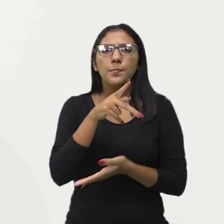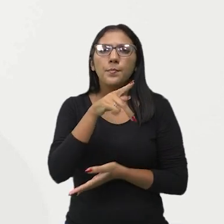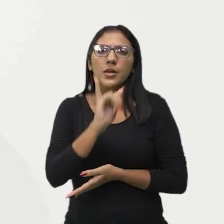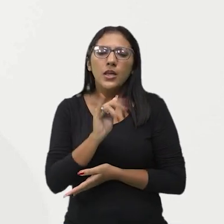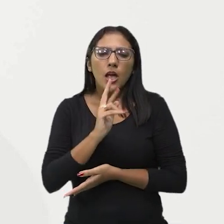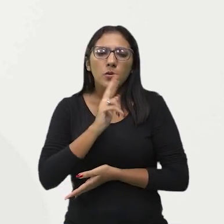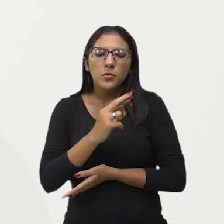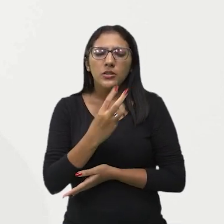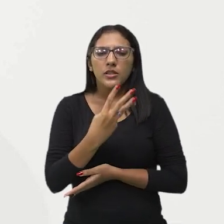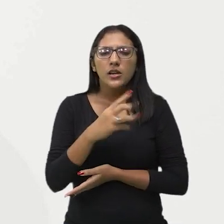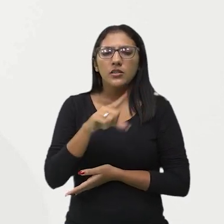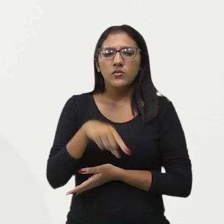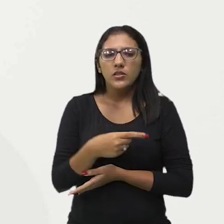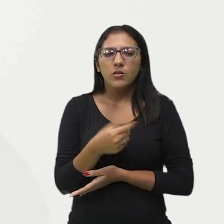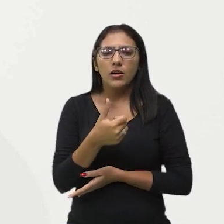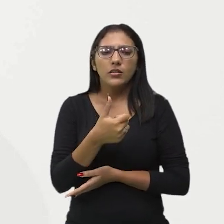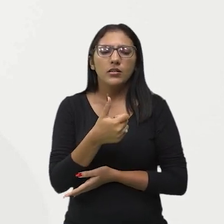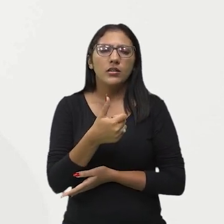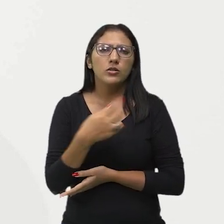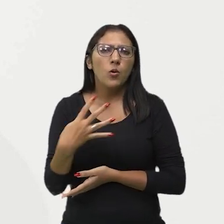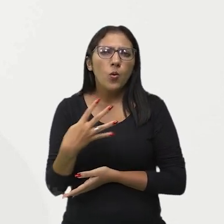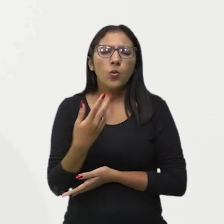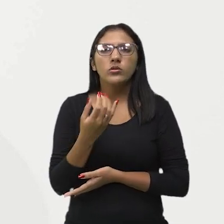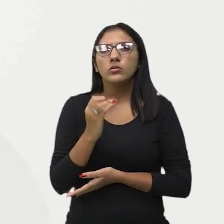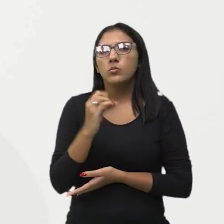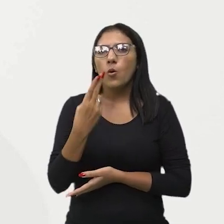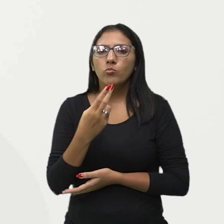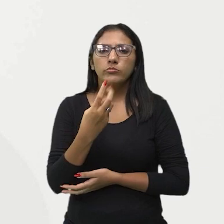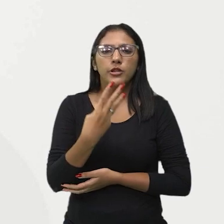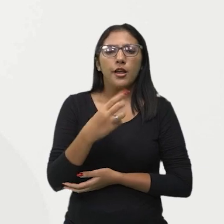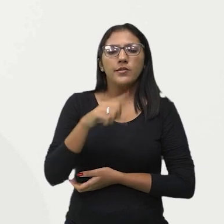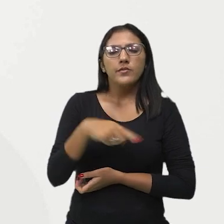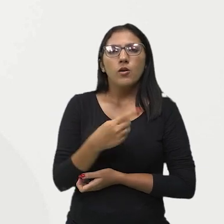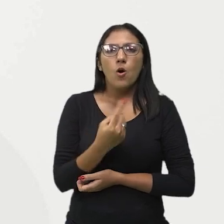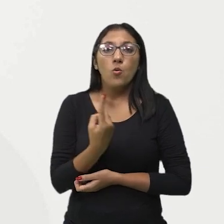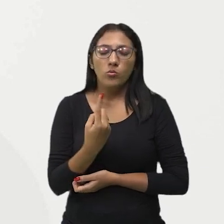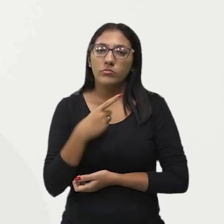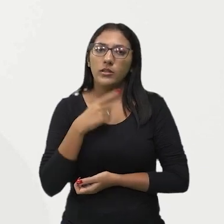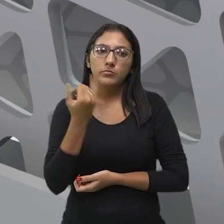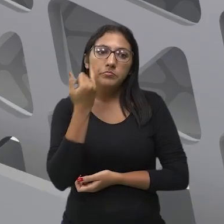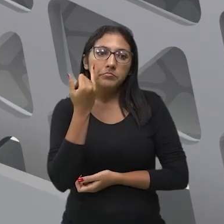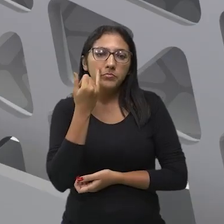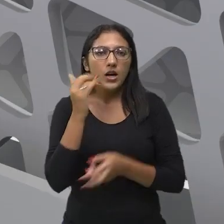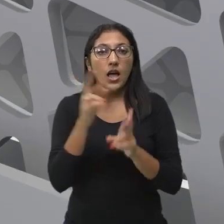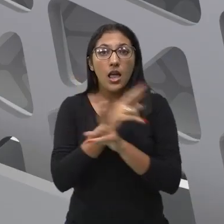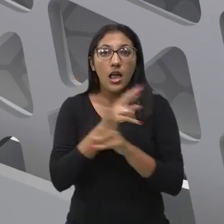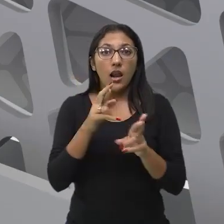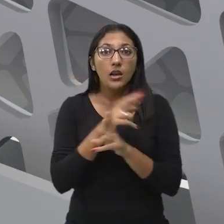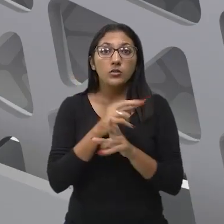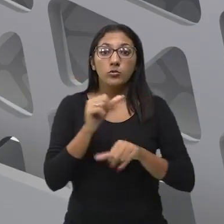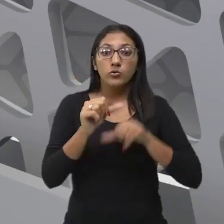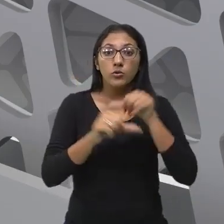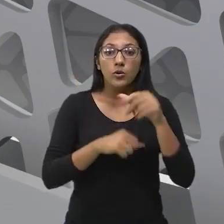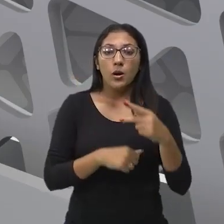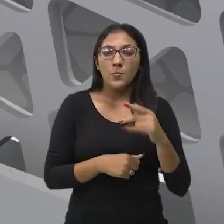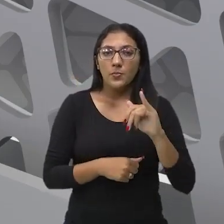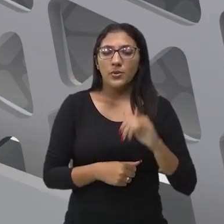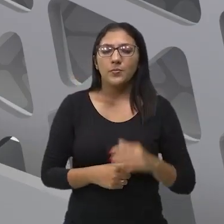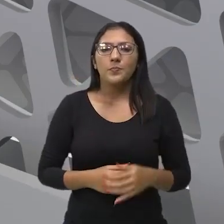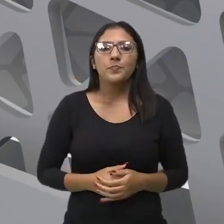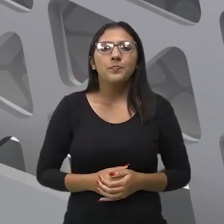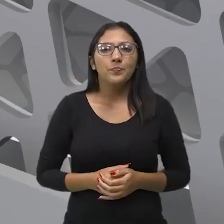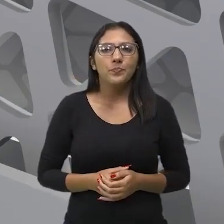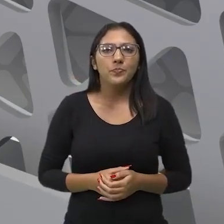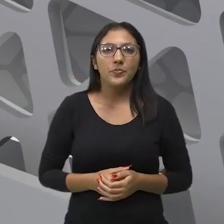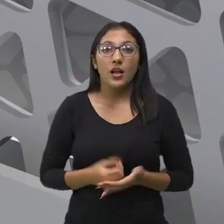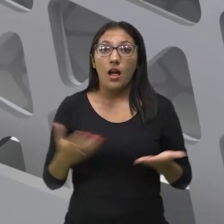a 3,1. Então a questão vai te dar alguma informação com relação a isso, tá legal? Bom, pessoal, agora é o seguinte, ó, presta atenção no que o senhor vai falar para